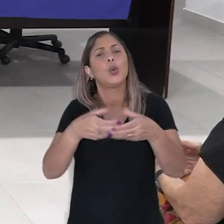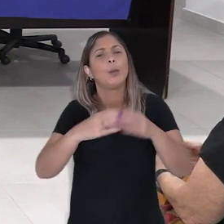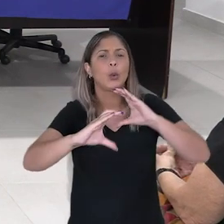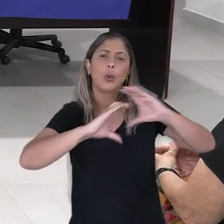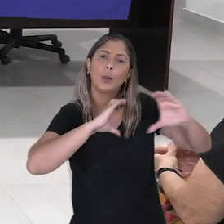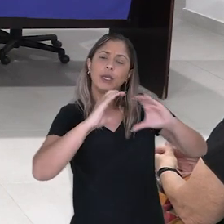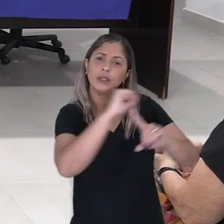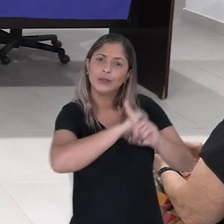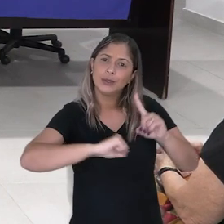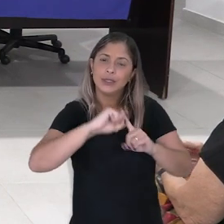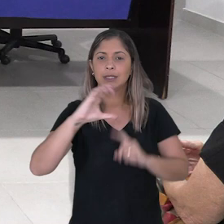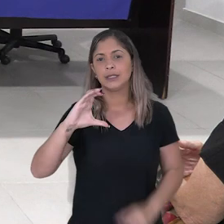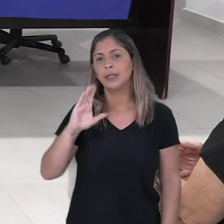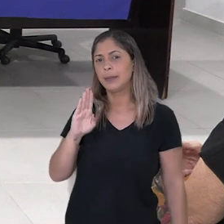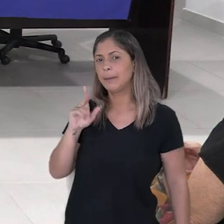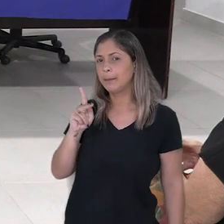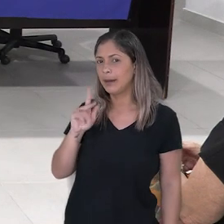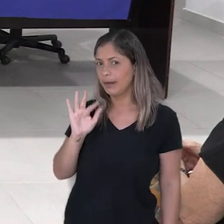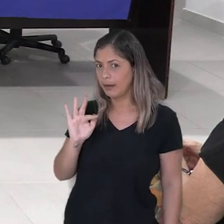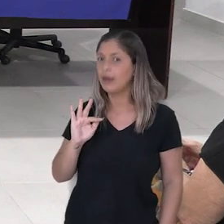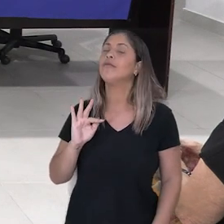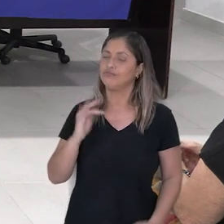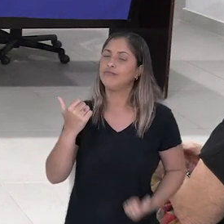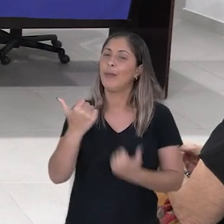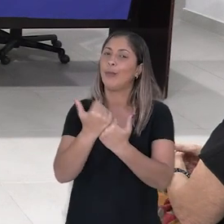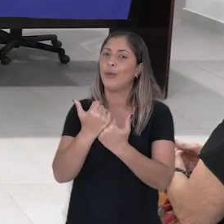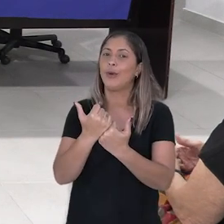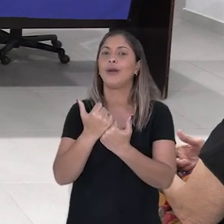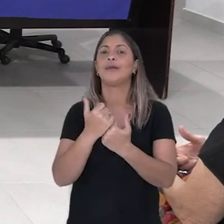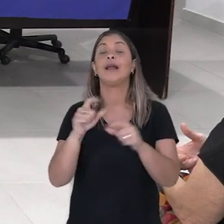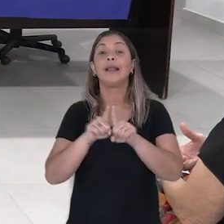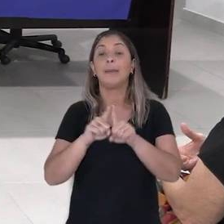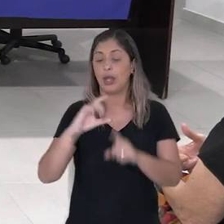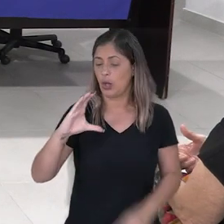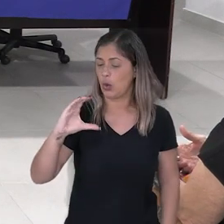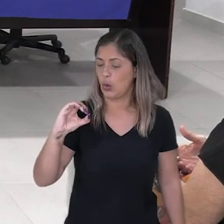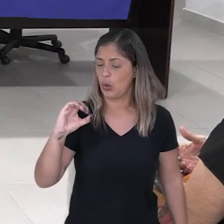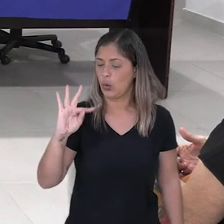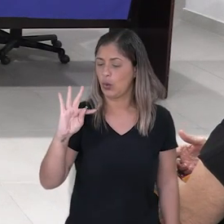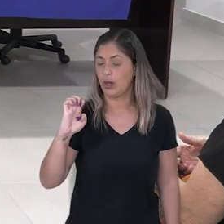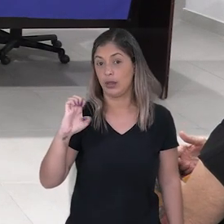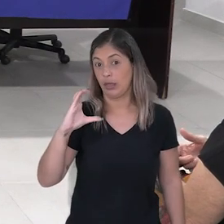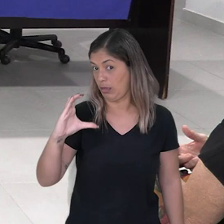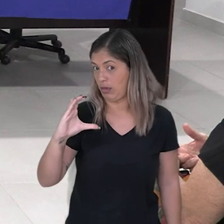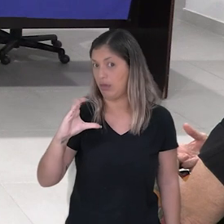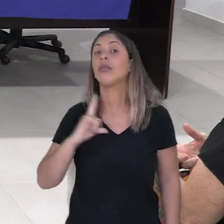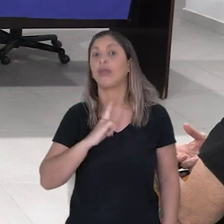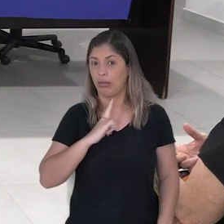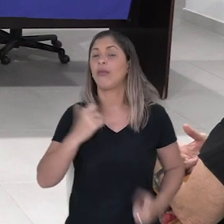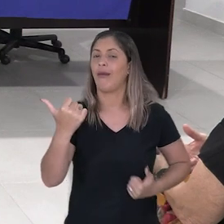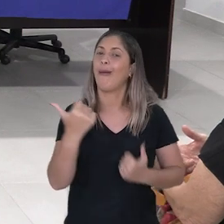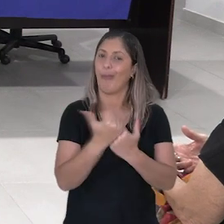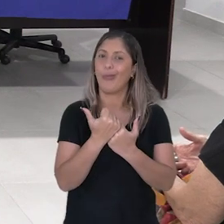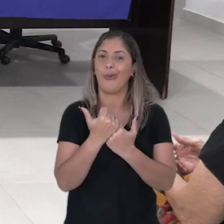Comunicação Social, do CBPF, deu muita força para a gente, ao pessoal da Cotec, que sempre dá um apoio em